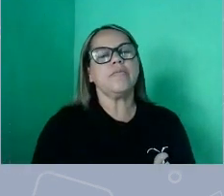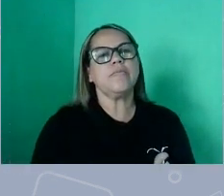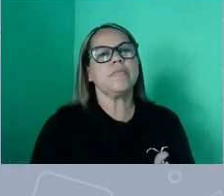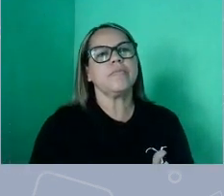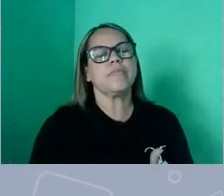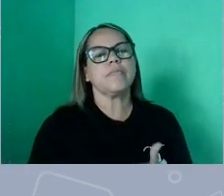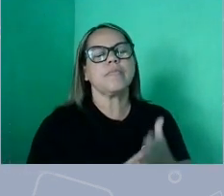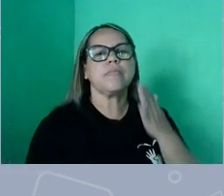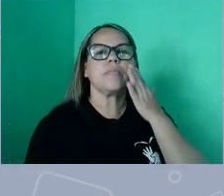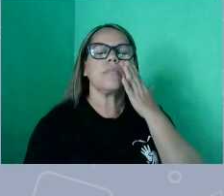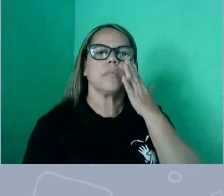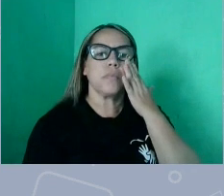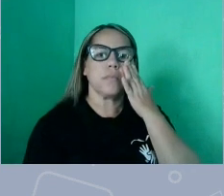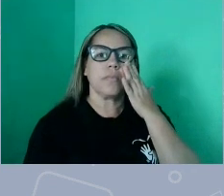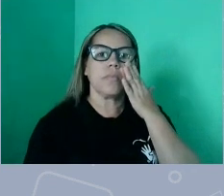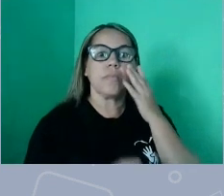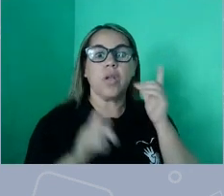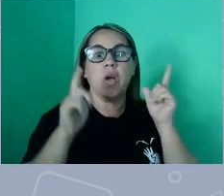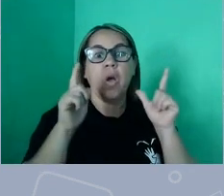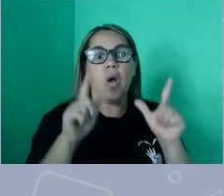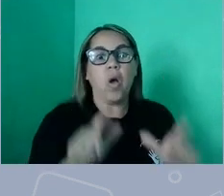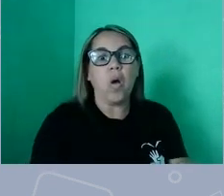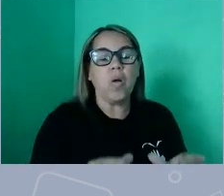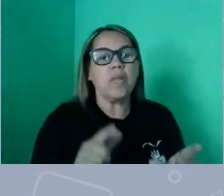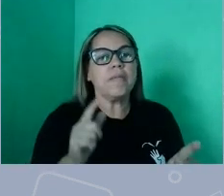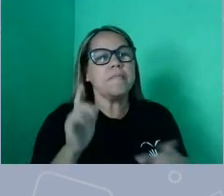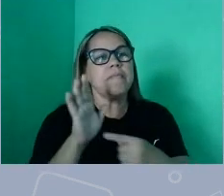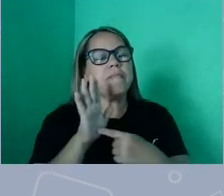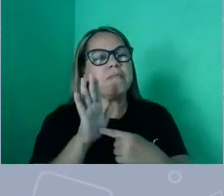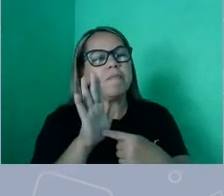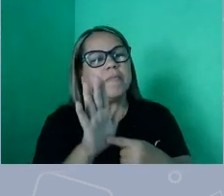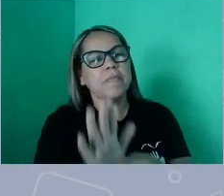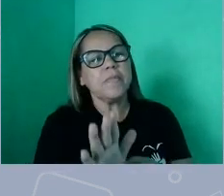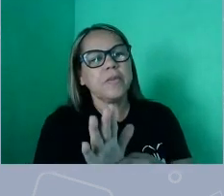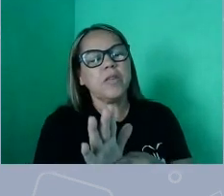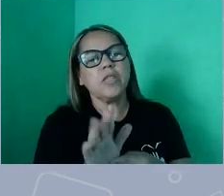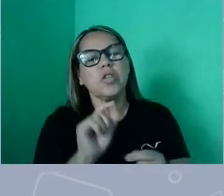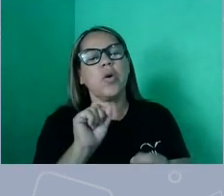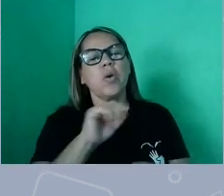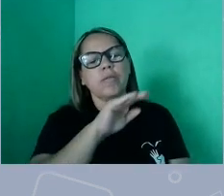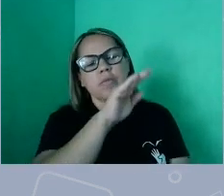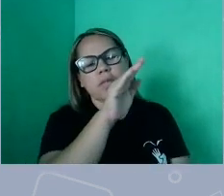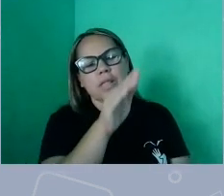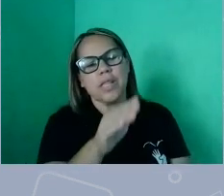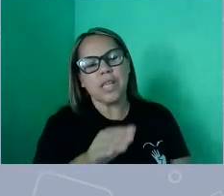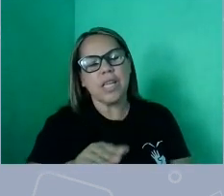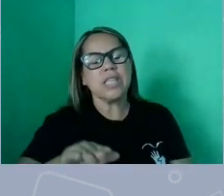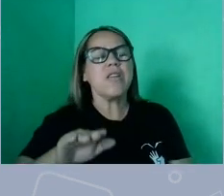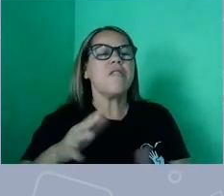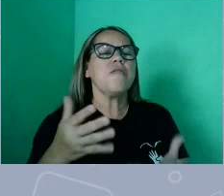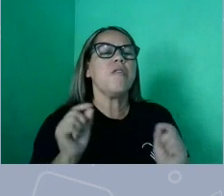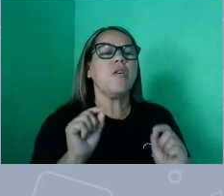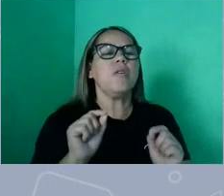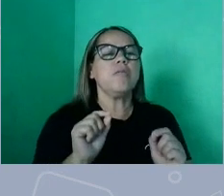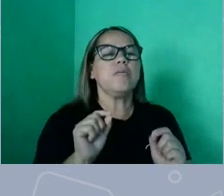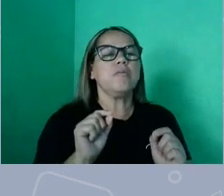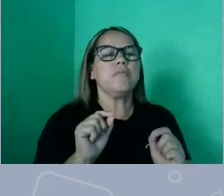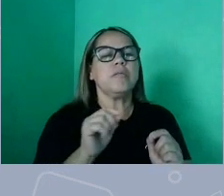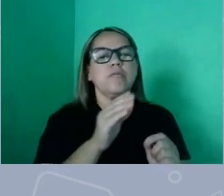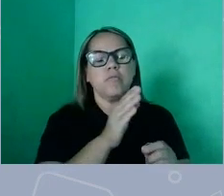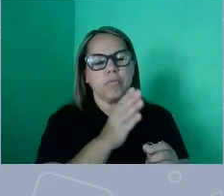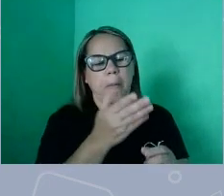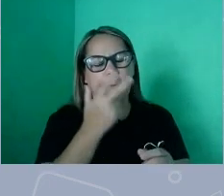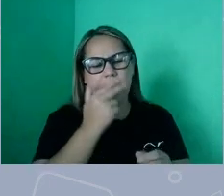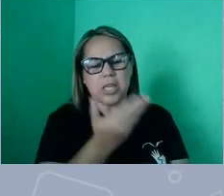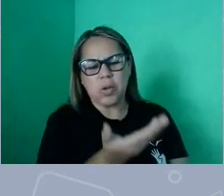antigas onde aparecem depressões em forma de fundo de canoa